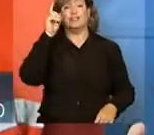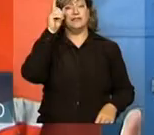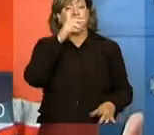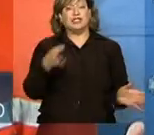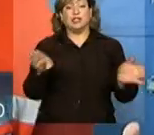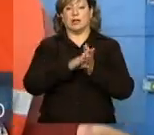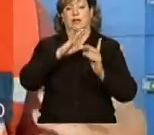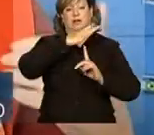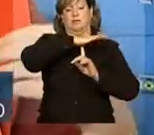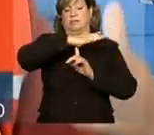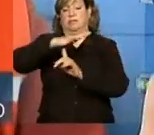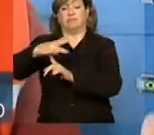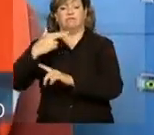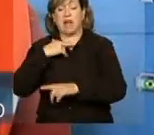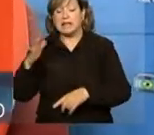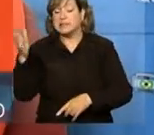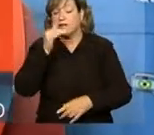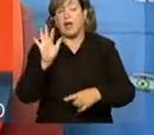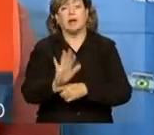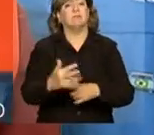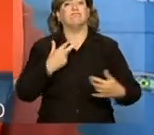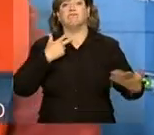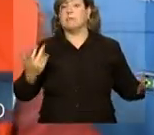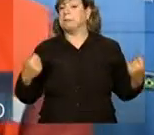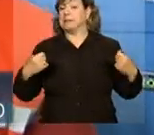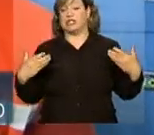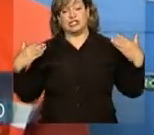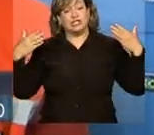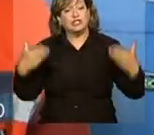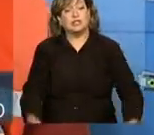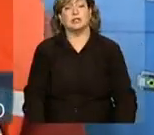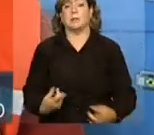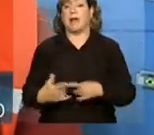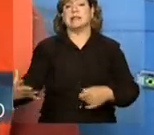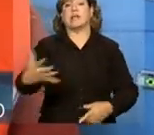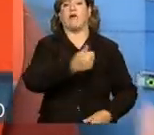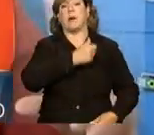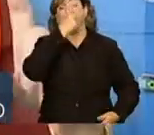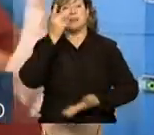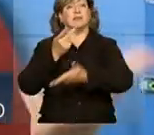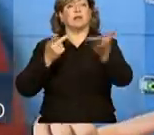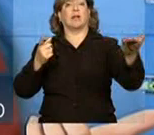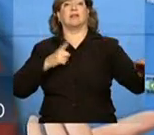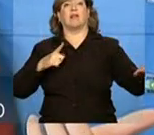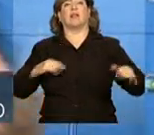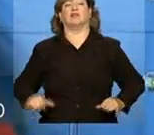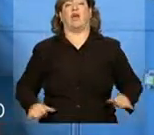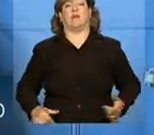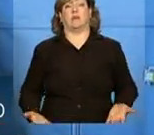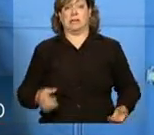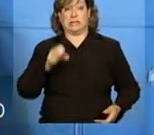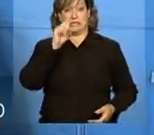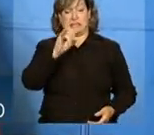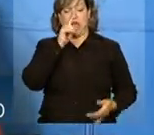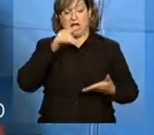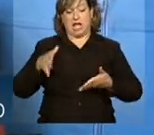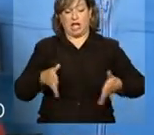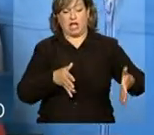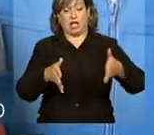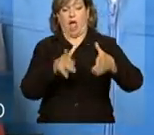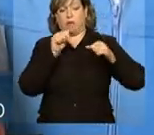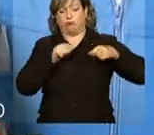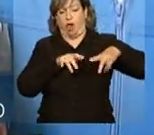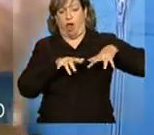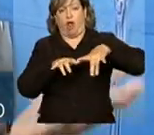de helicóptero. Mas nós vamos ter de chegar de qualquer jeito, porque tem de resgatar as pessoas. Se o Rio chegar, como disse